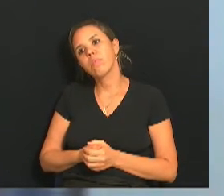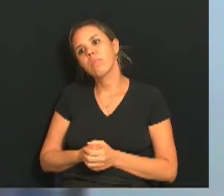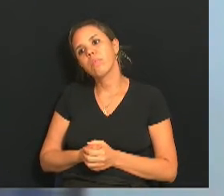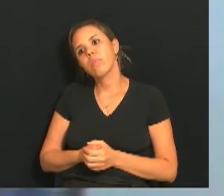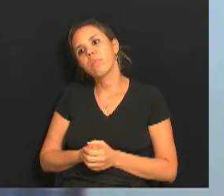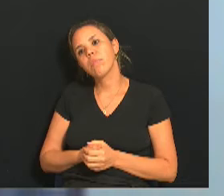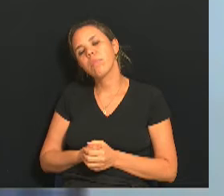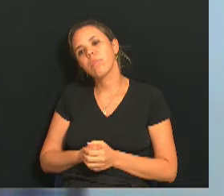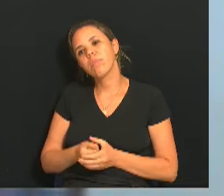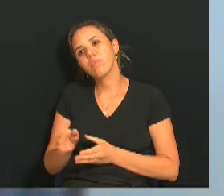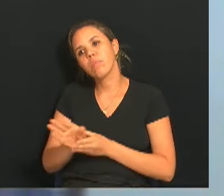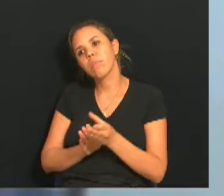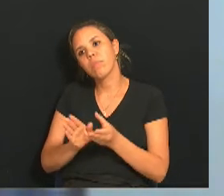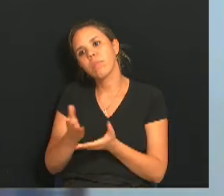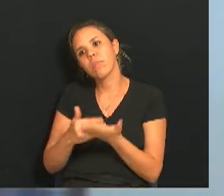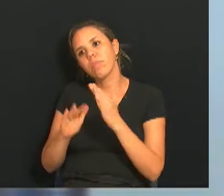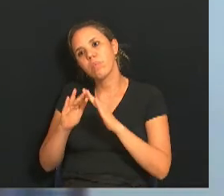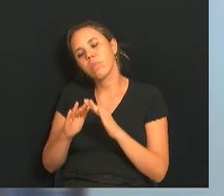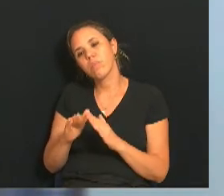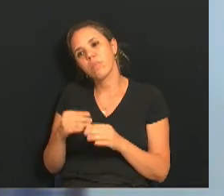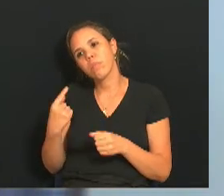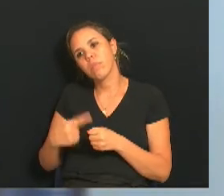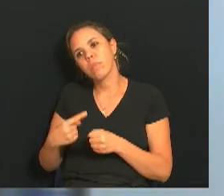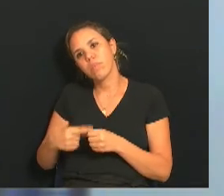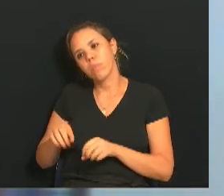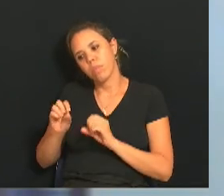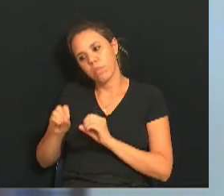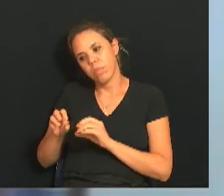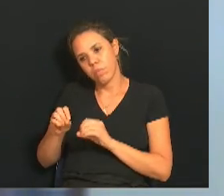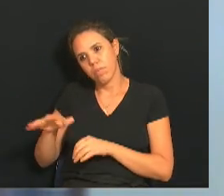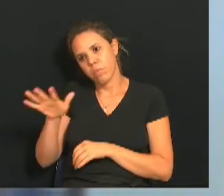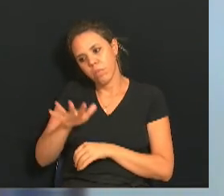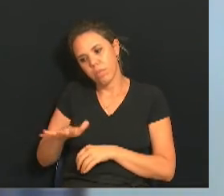dos conselhos de escola, do Conselho Municipal de Educação,